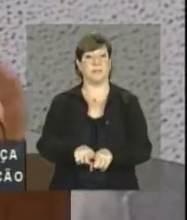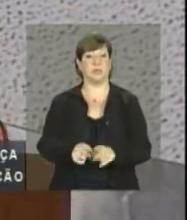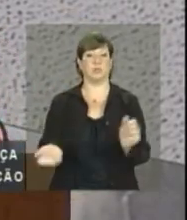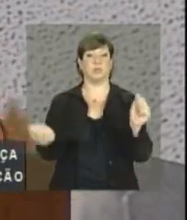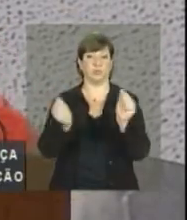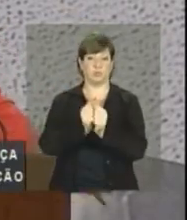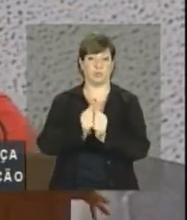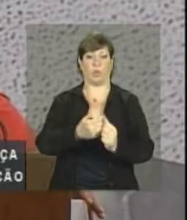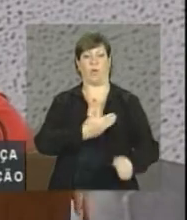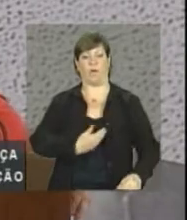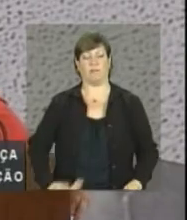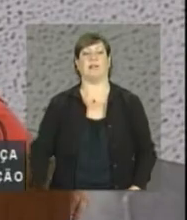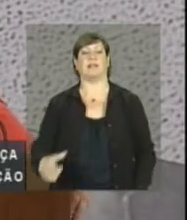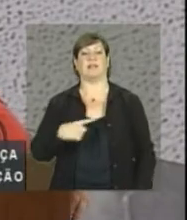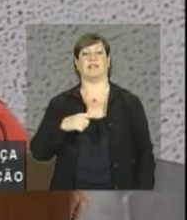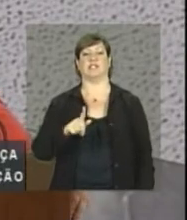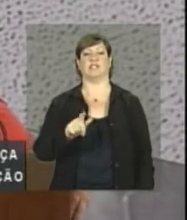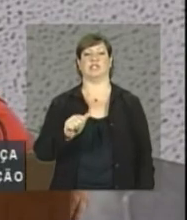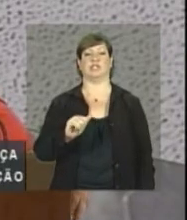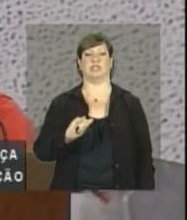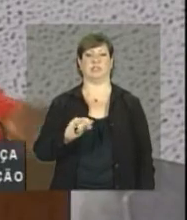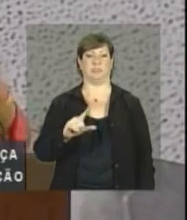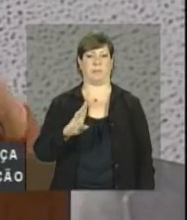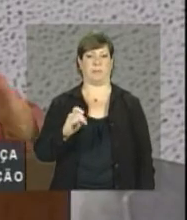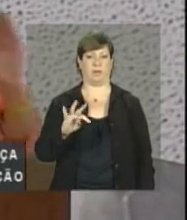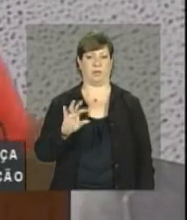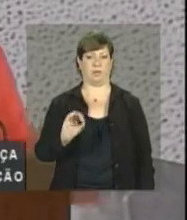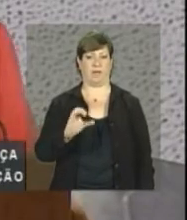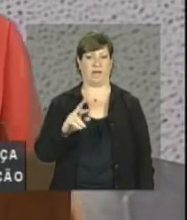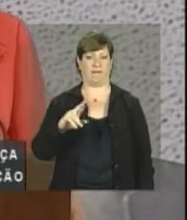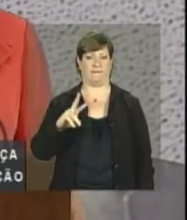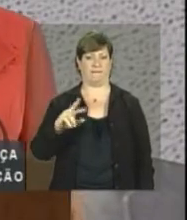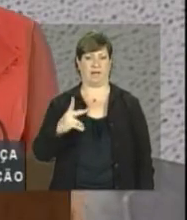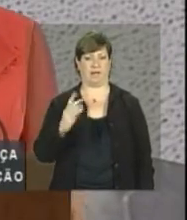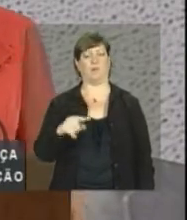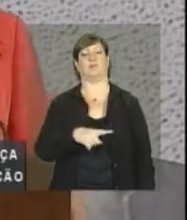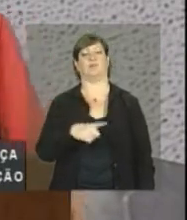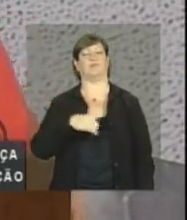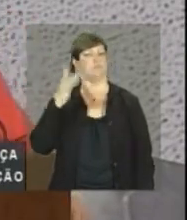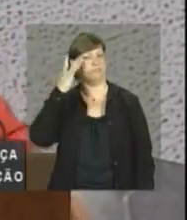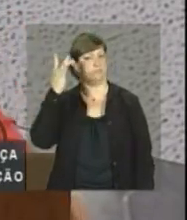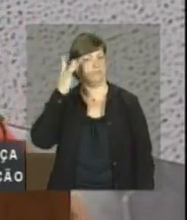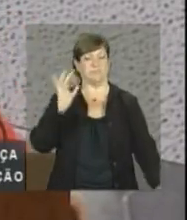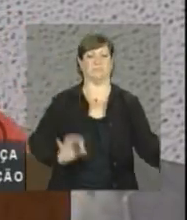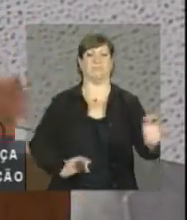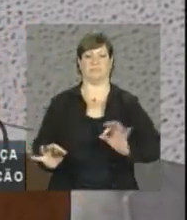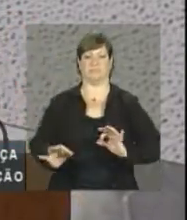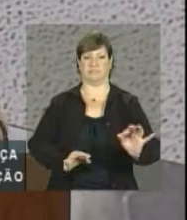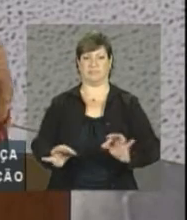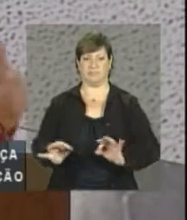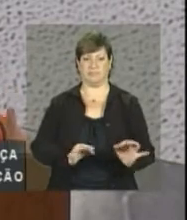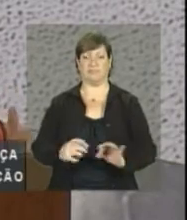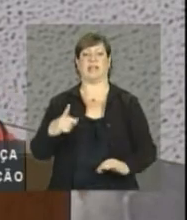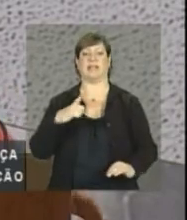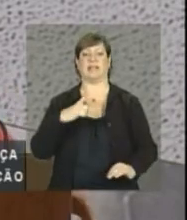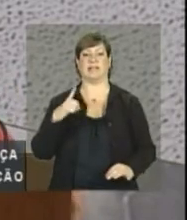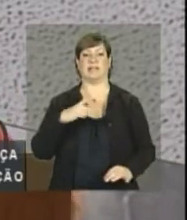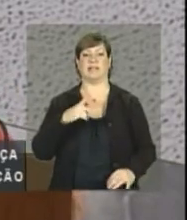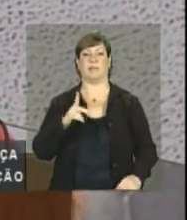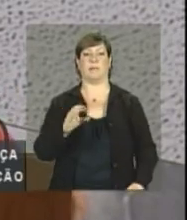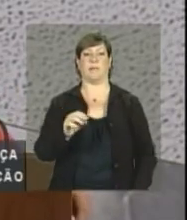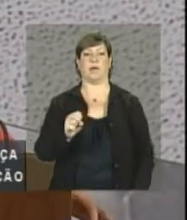governo, nós temos o Gilberto Carvalho, com toda a sua vocação para ter uma